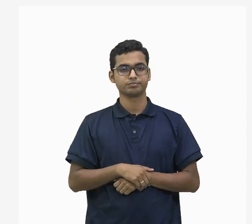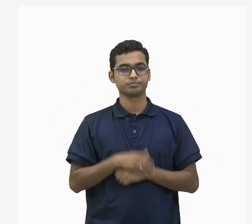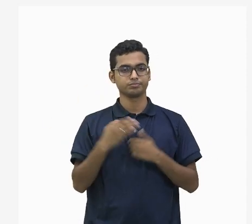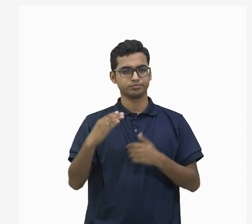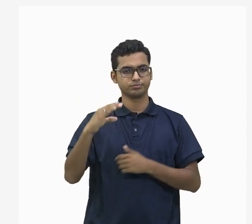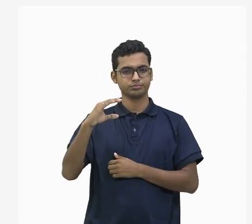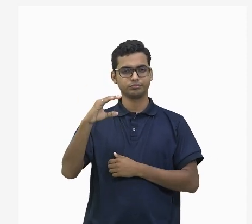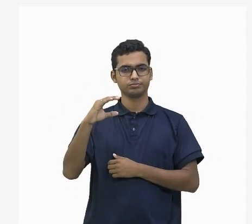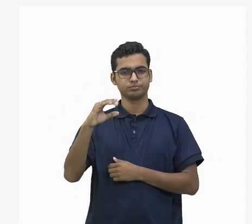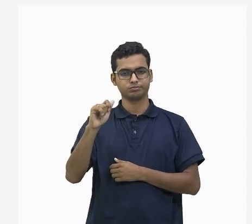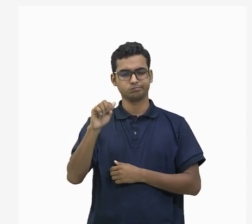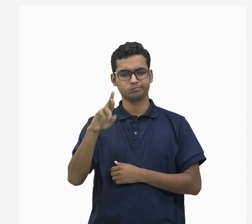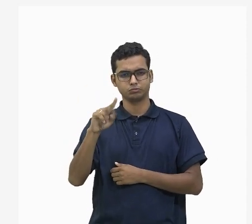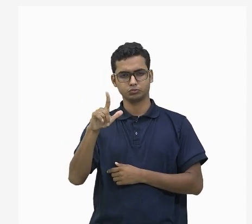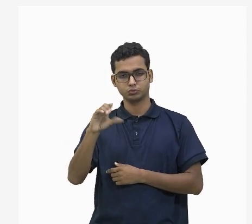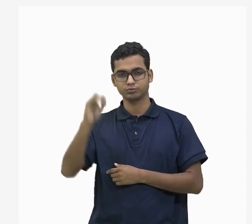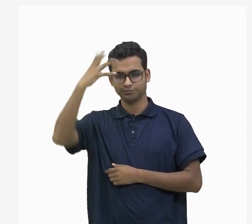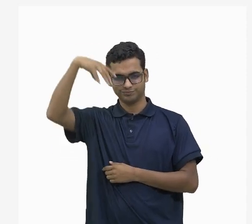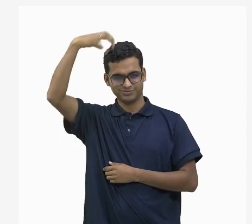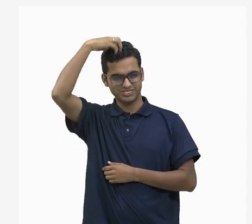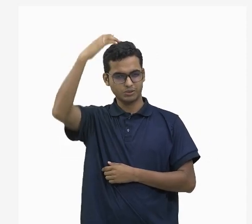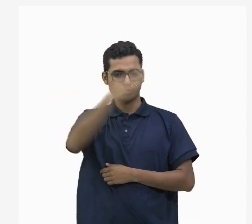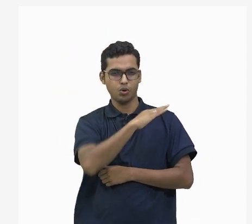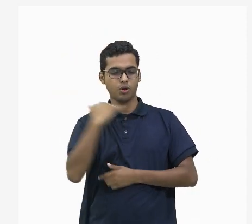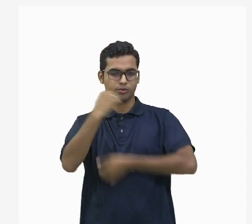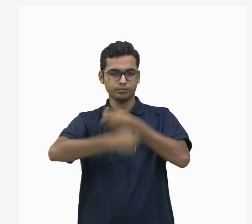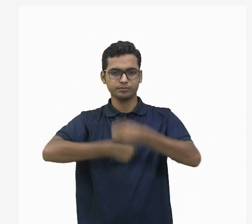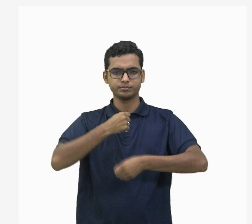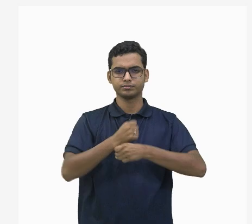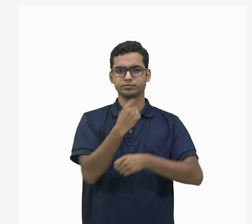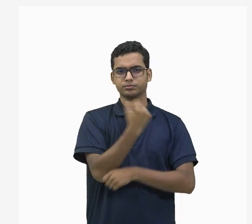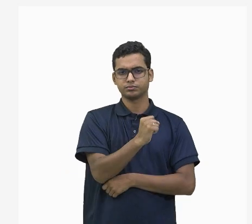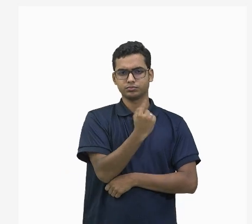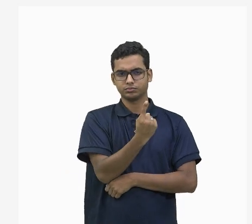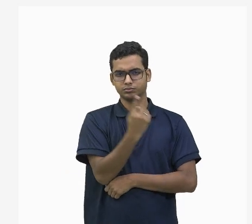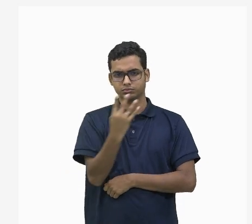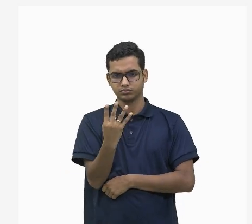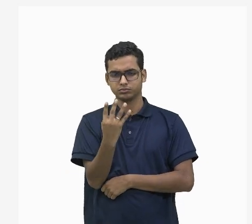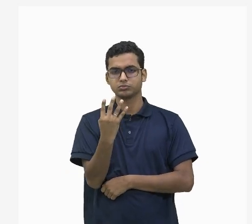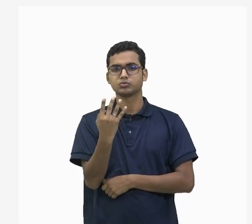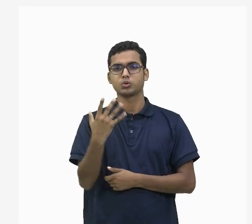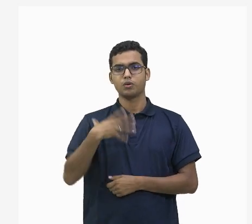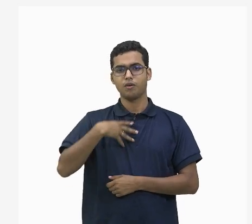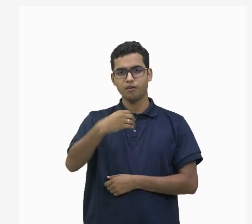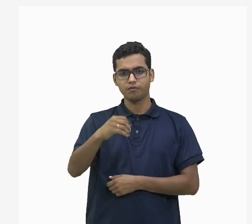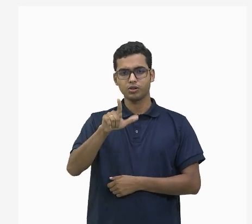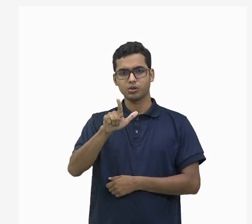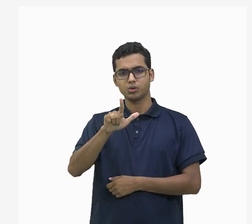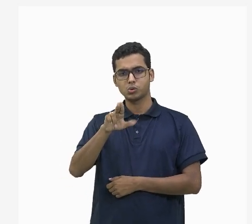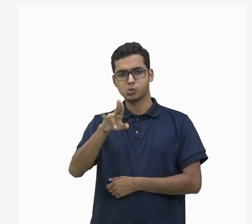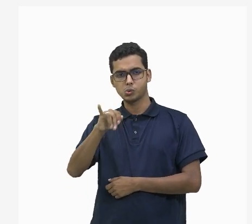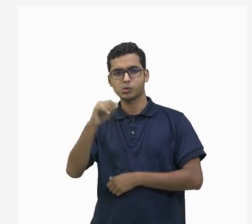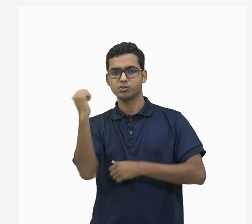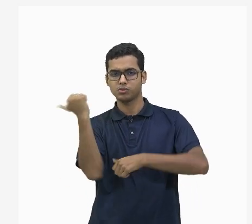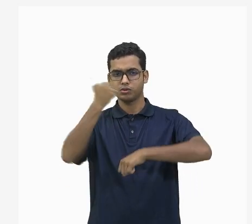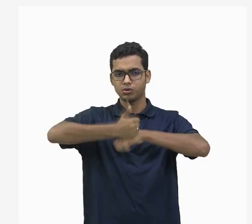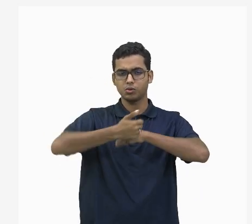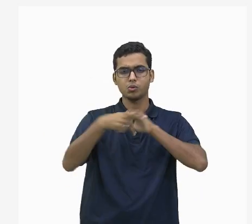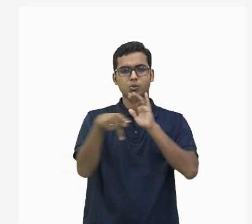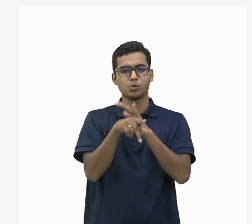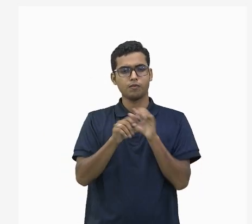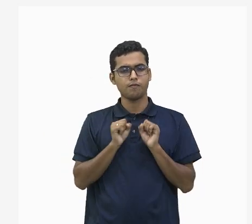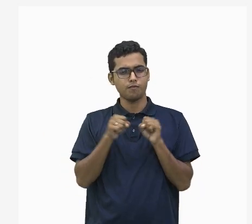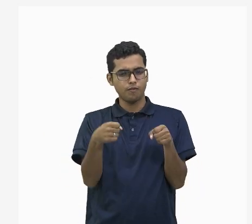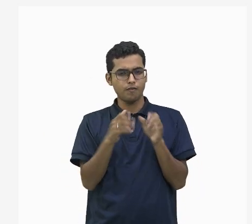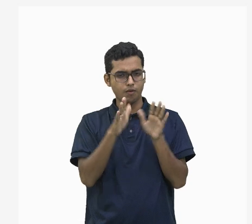morreu em 814. Seu filho, Luís o Piedoso, o sucedeu no trono. Luís dedicou-se